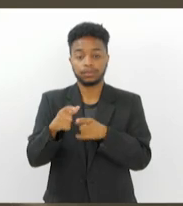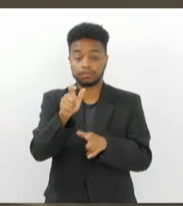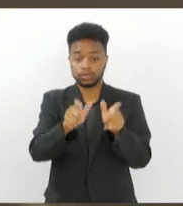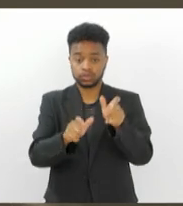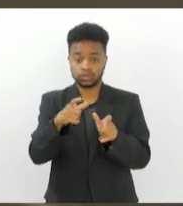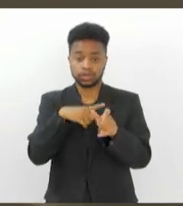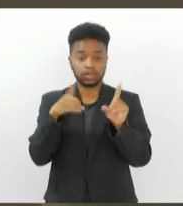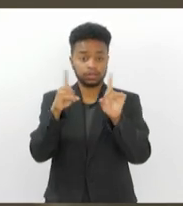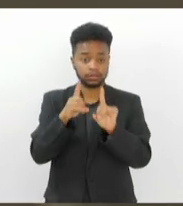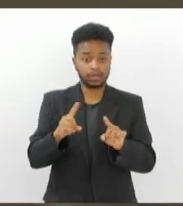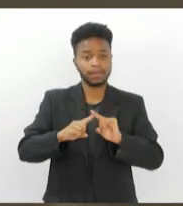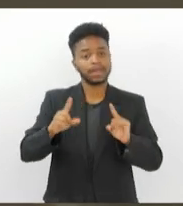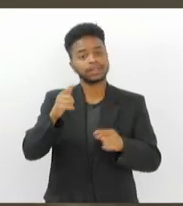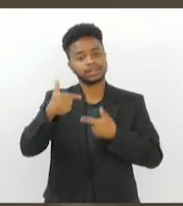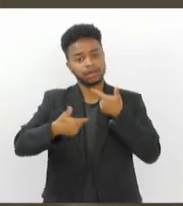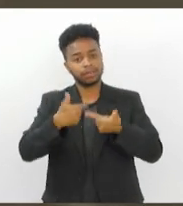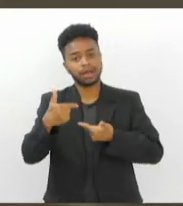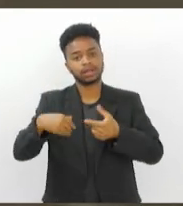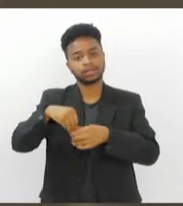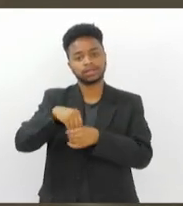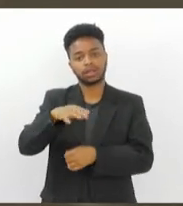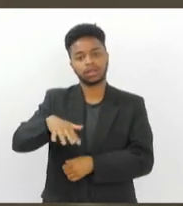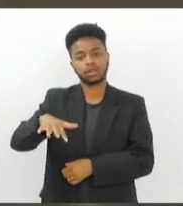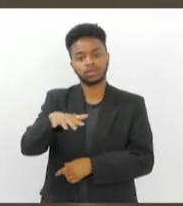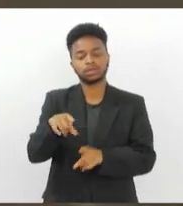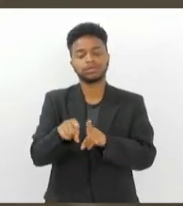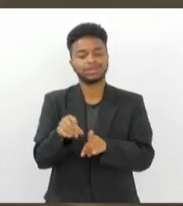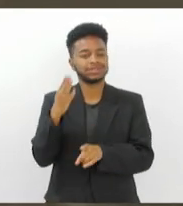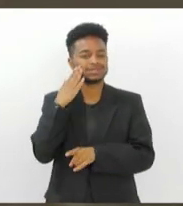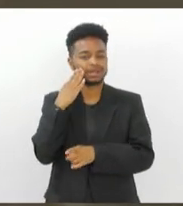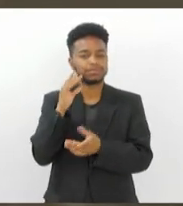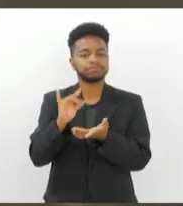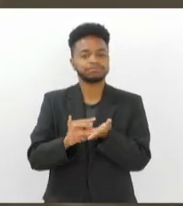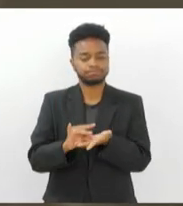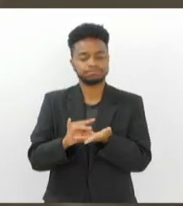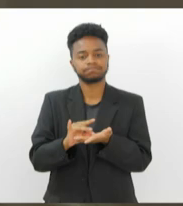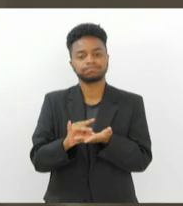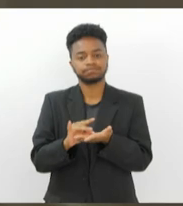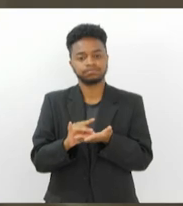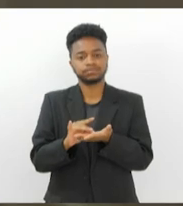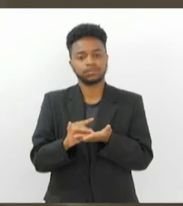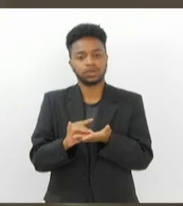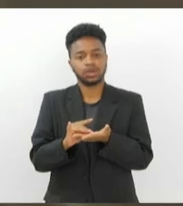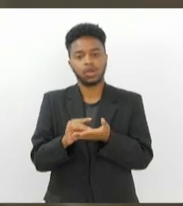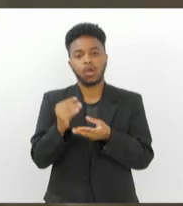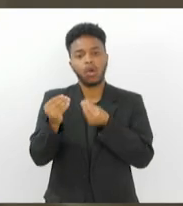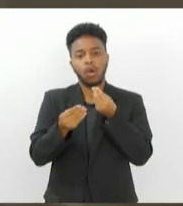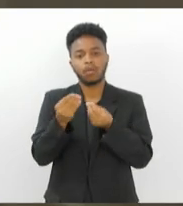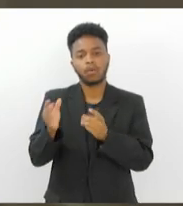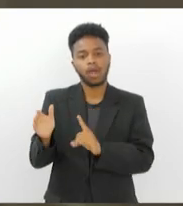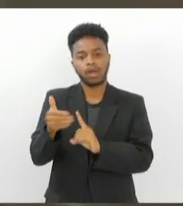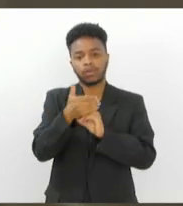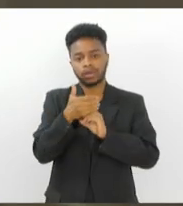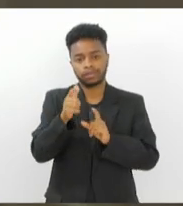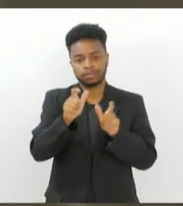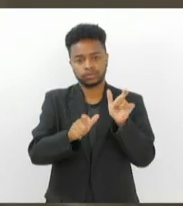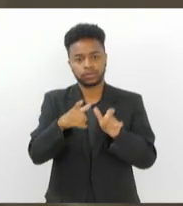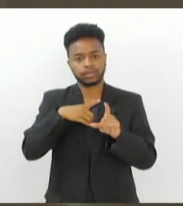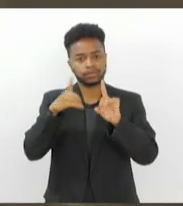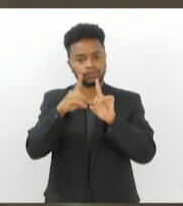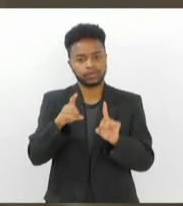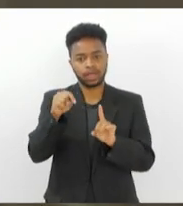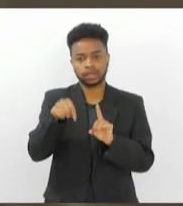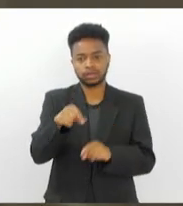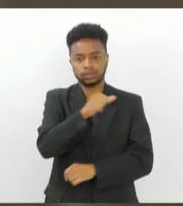deficientes já trabalham na casa então sabe É de fato e vão saber de fato acolher os deficientes do Estado do Rio de